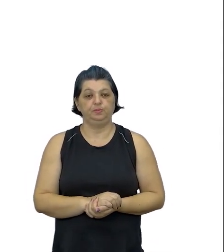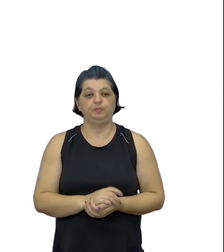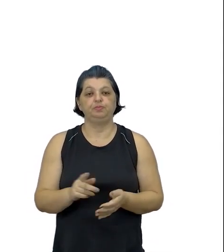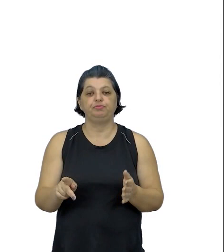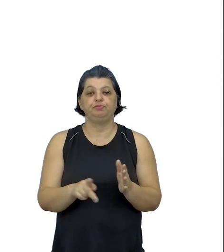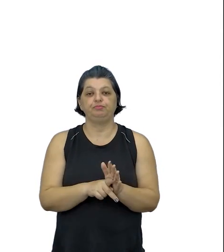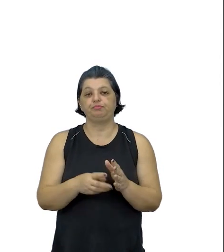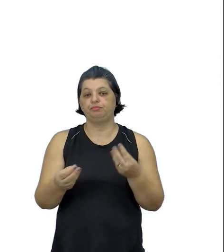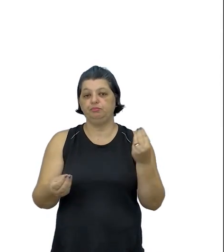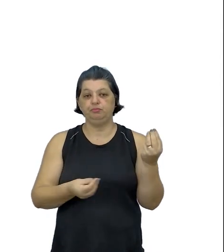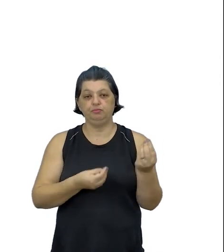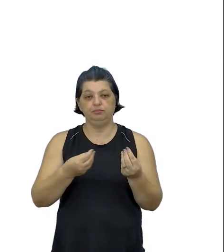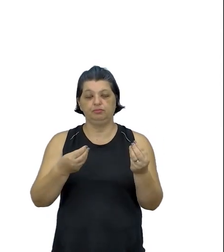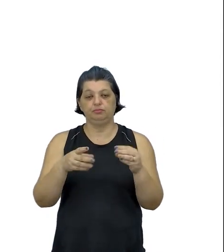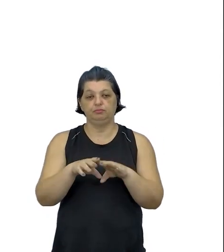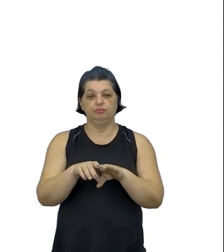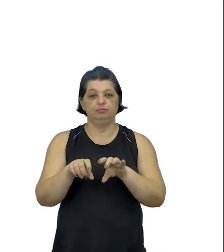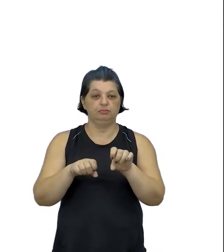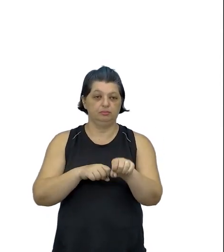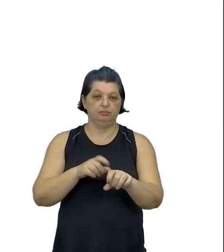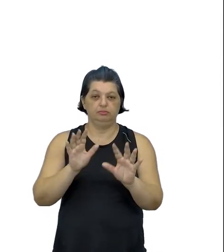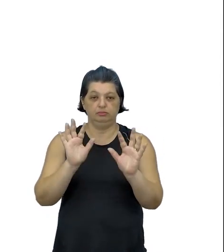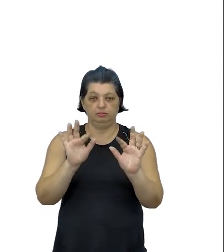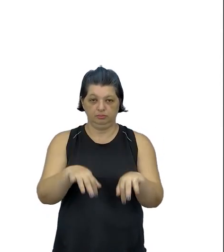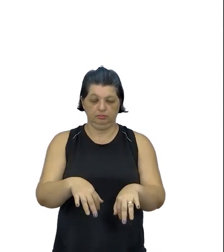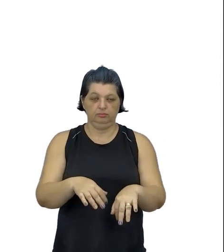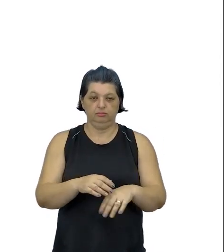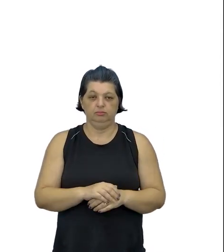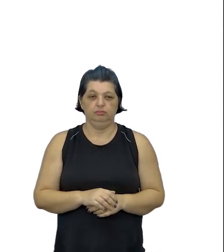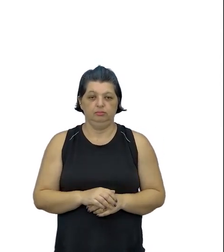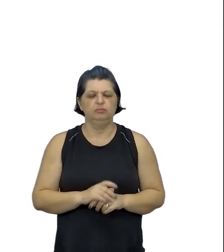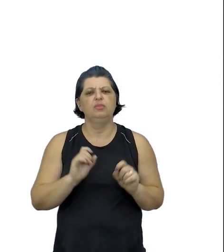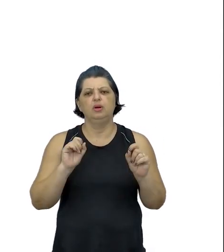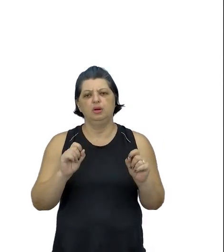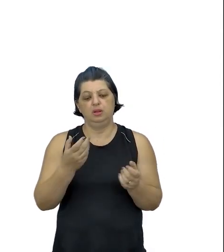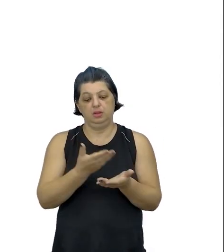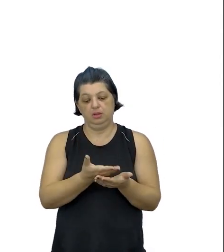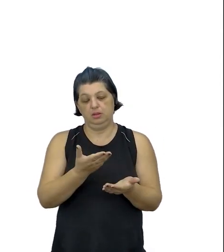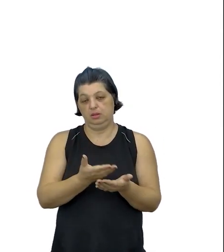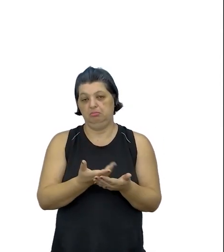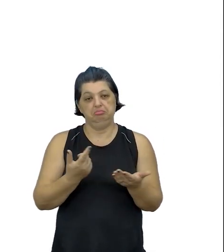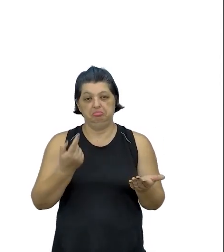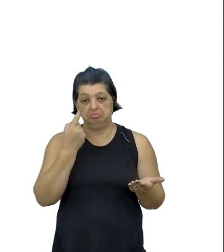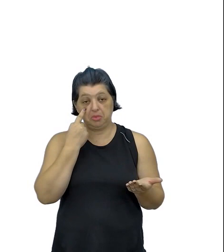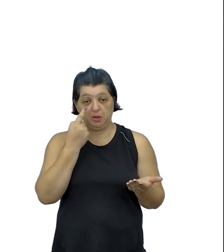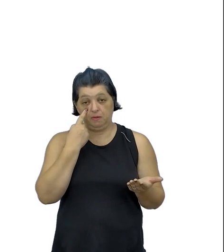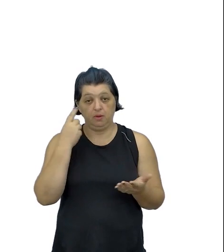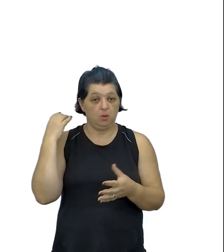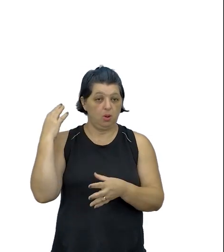Sistematização da formação, então. O que nós vimos aqui, então, pessoal?